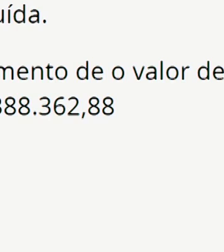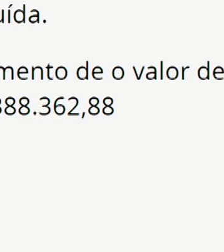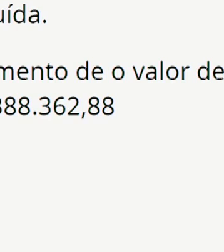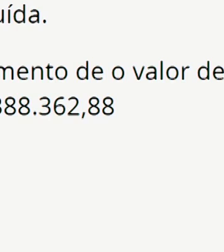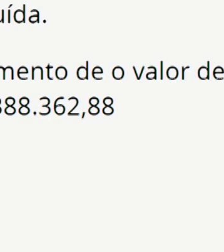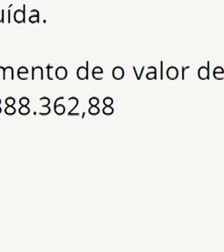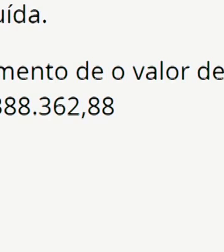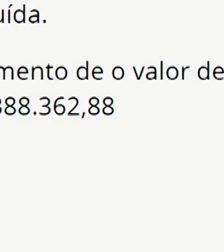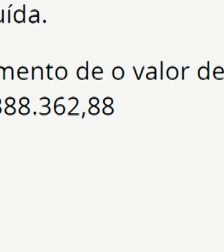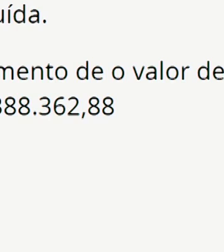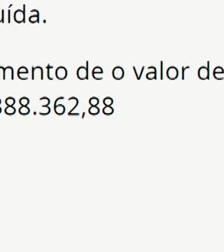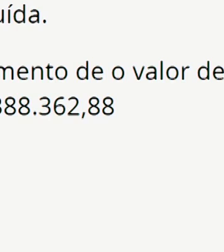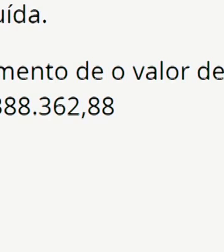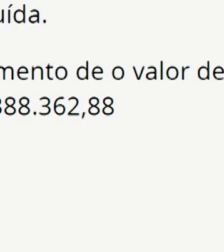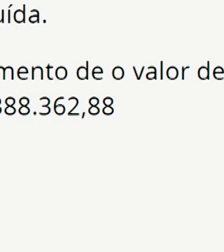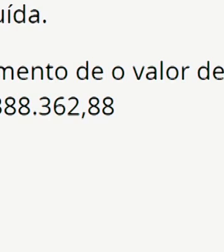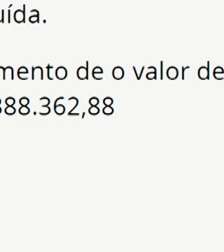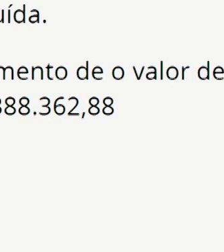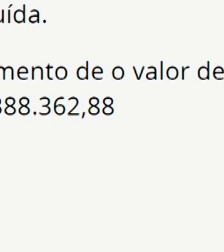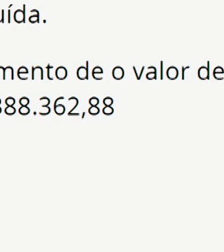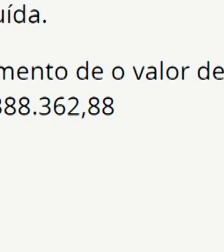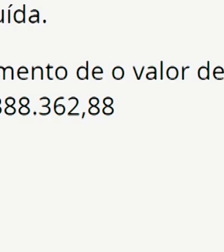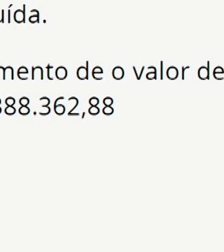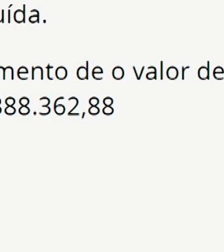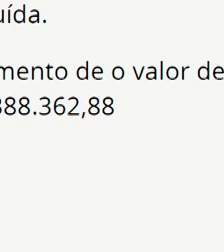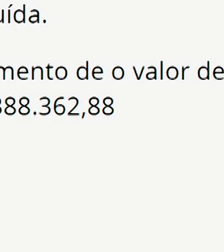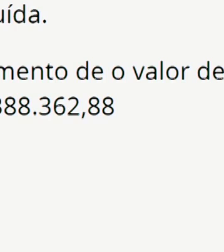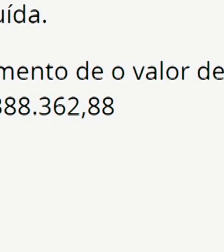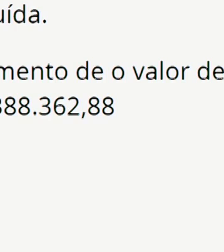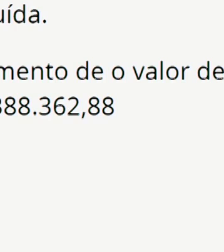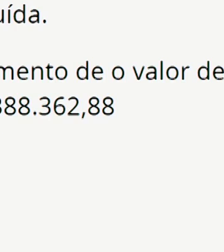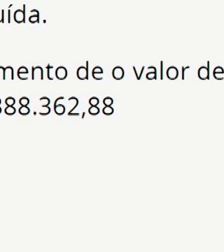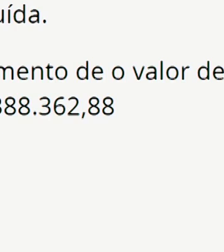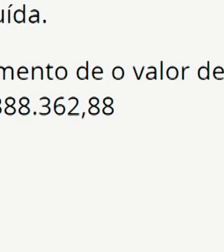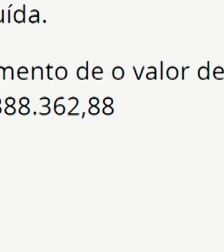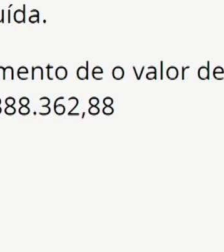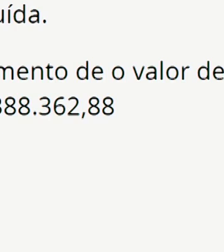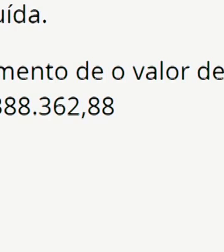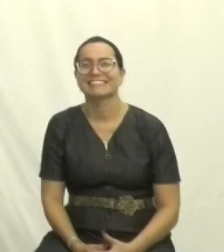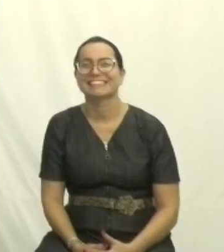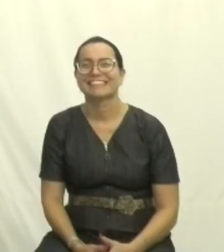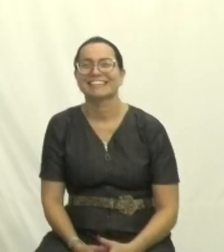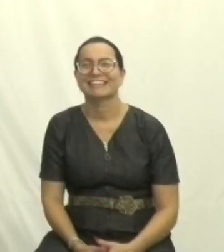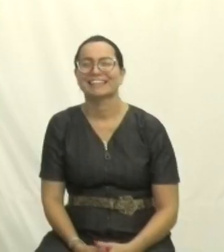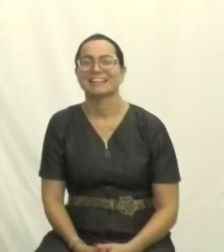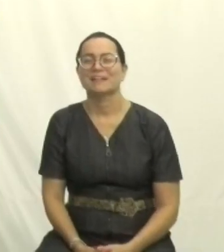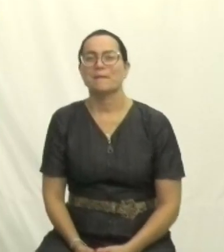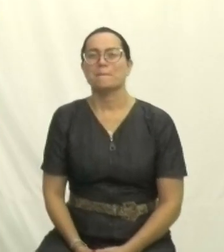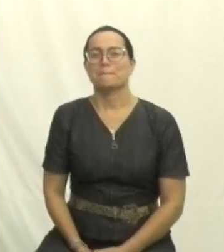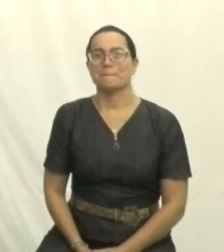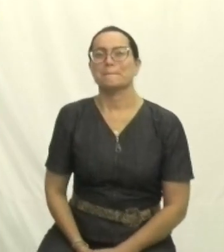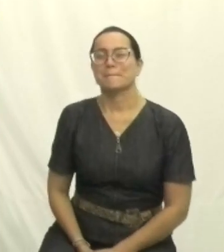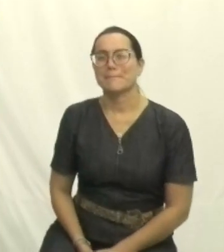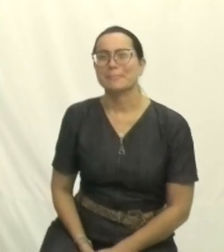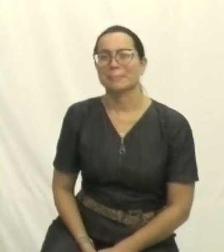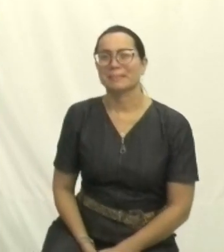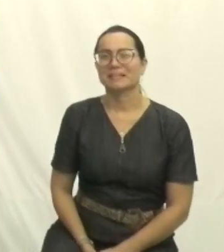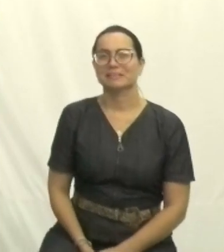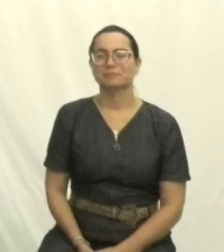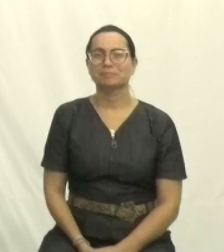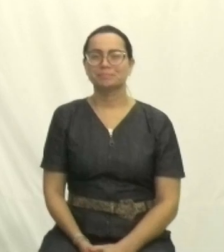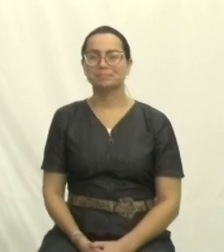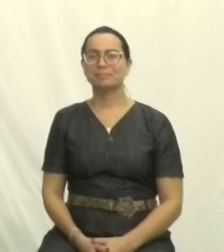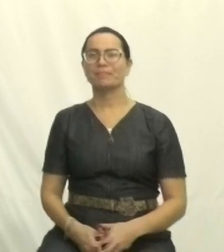referência da cidade, parte da cidade, muitas das pessoas, elas iam até o quartel para ser atendidas, né? Ao invés de ligar, elas chegavam